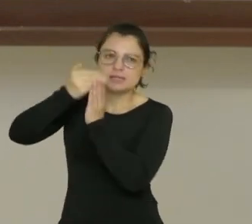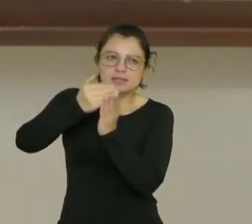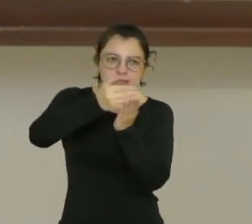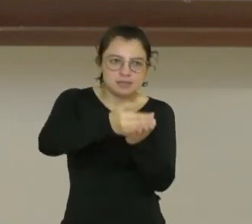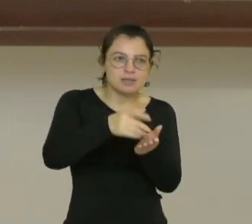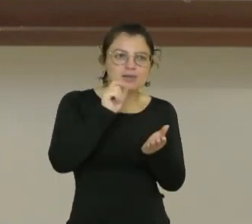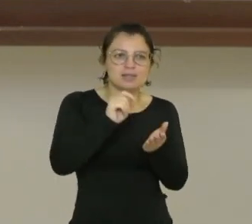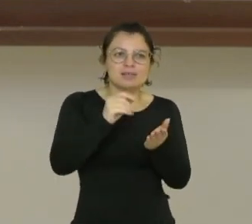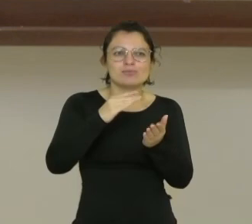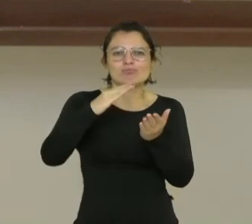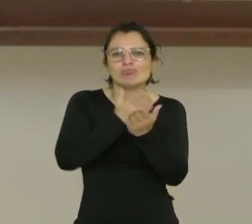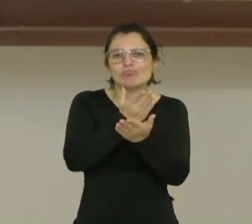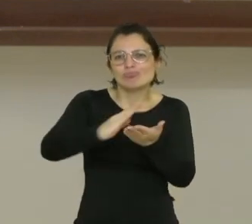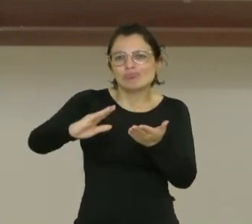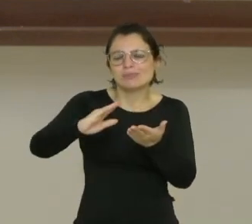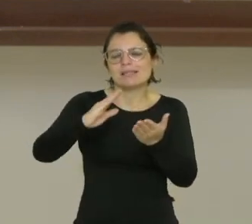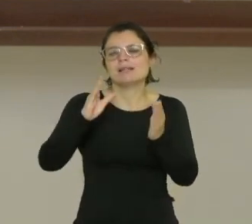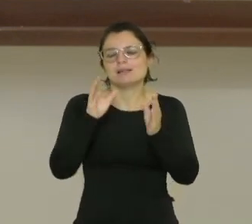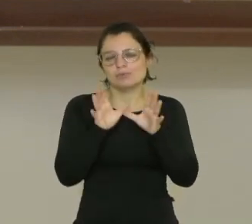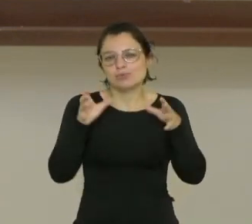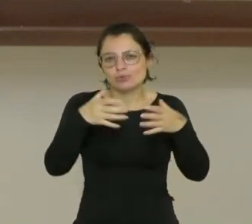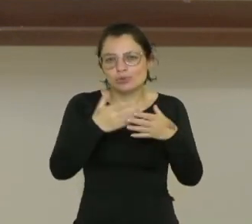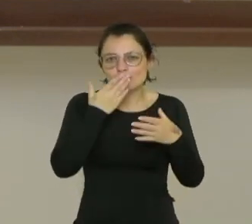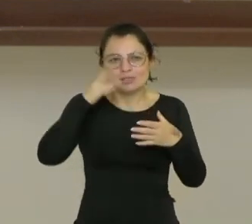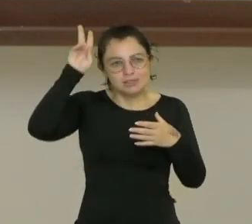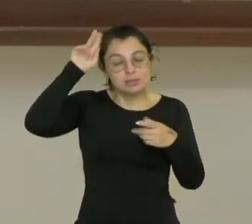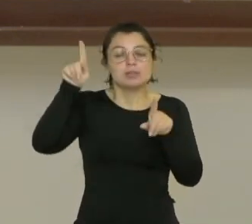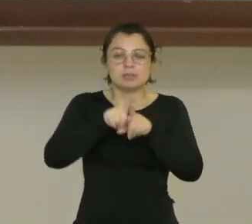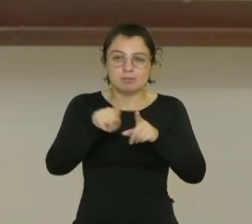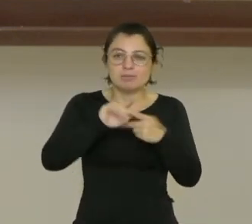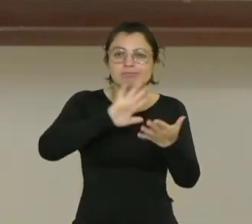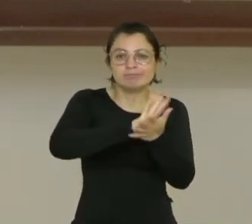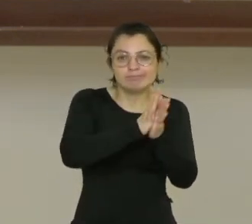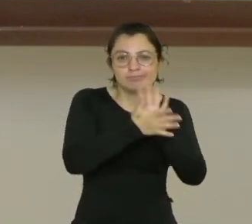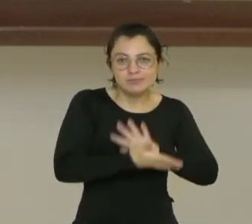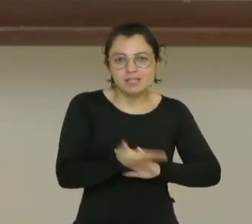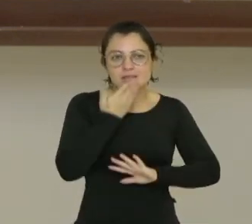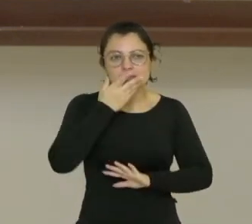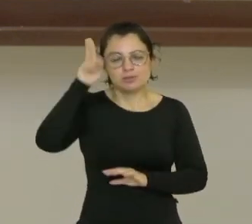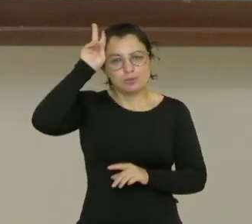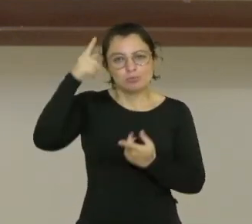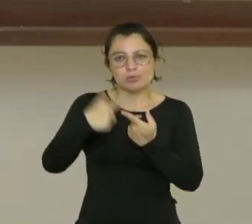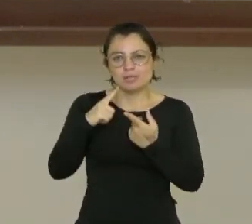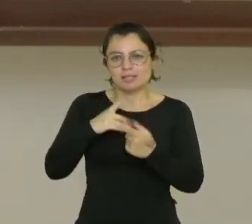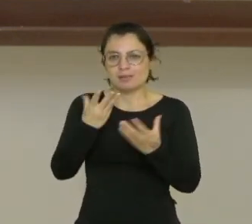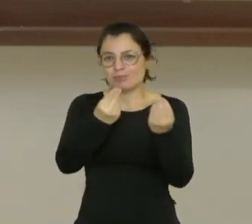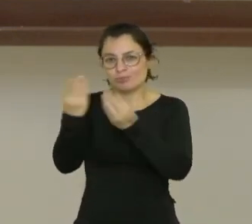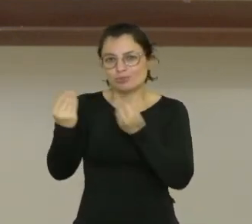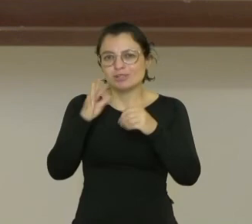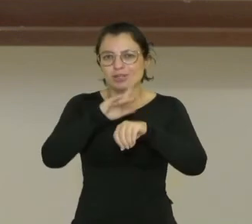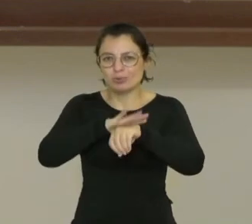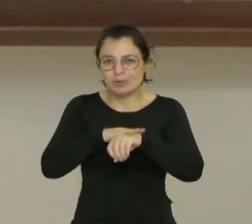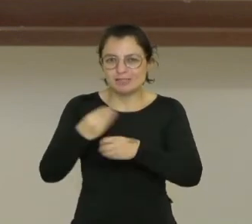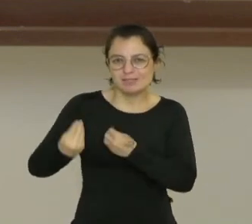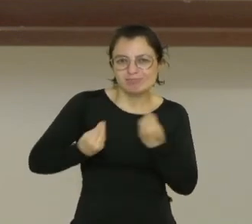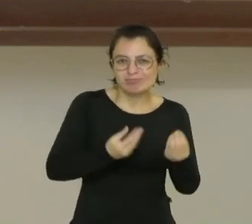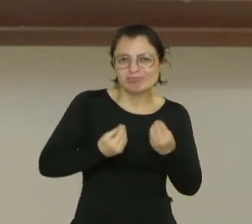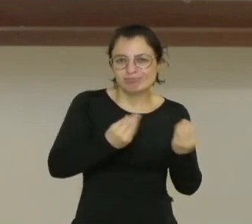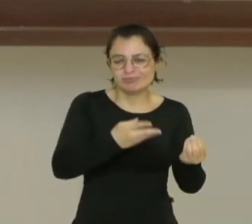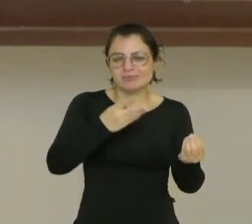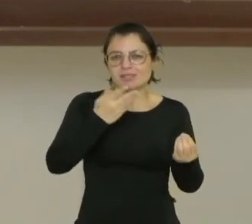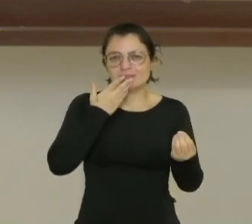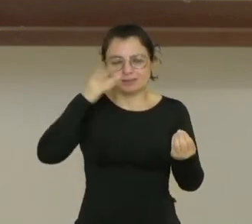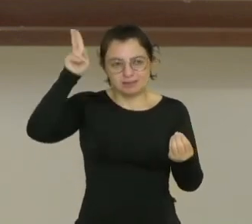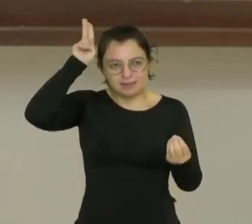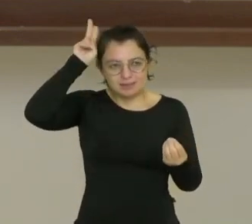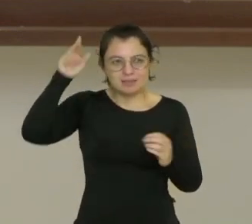foi dizimada, a partir das doenças trazidas pelos europeus, né, que foi o maior número de mortalidade entre